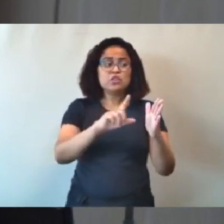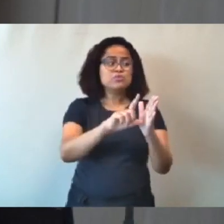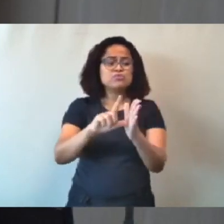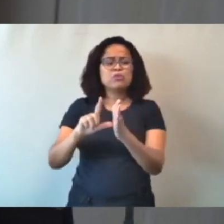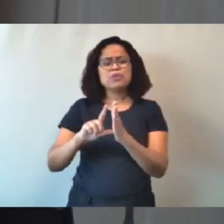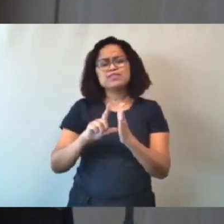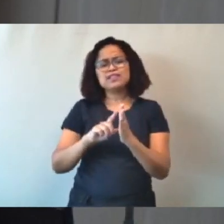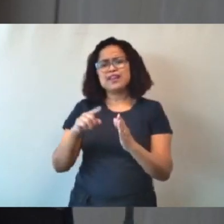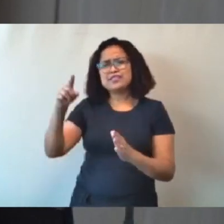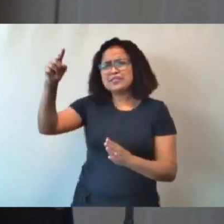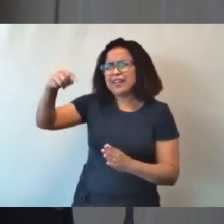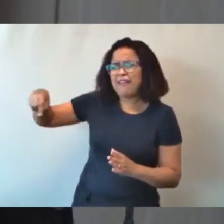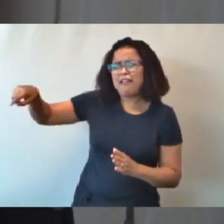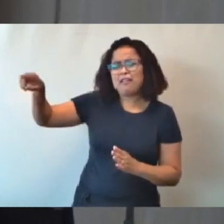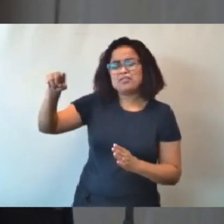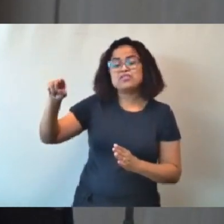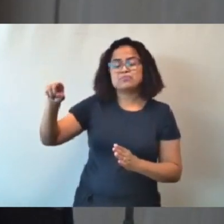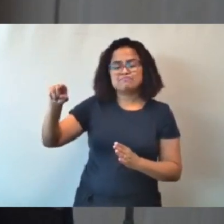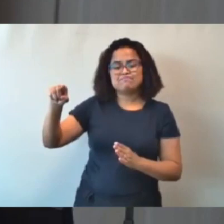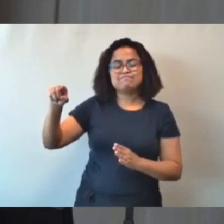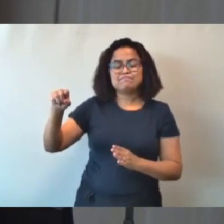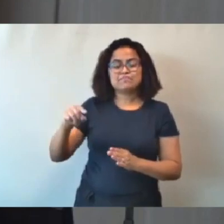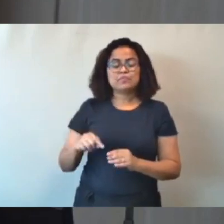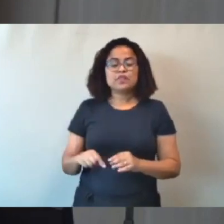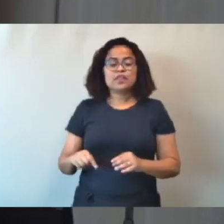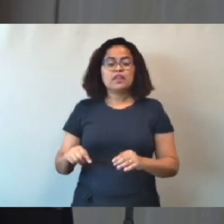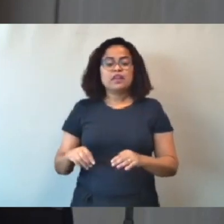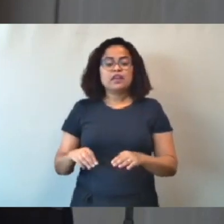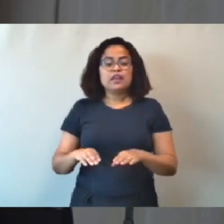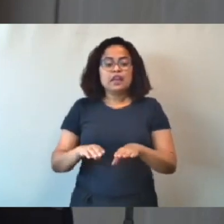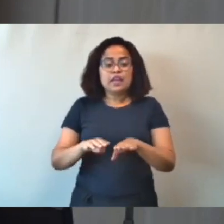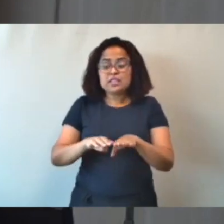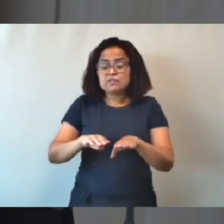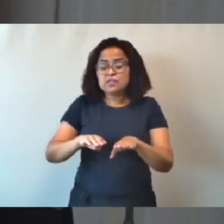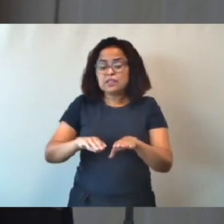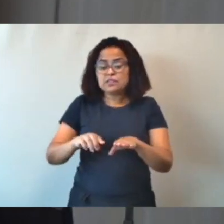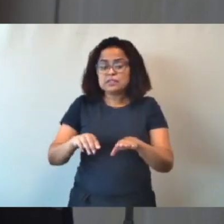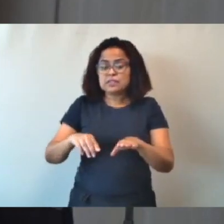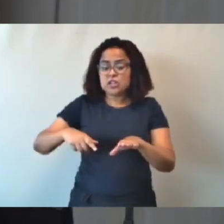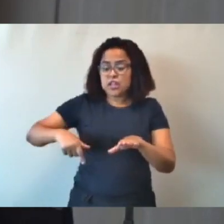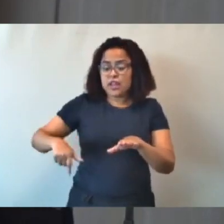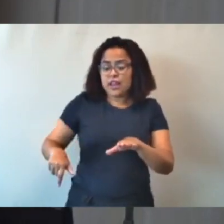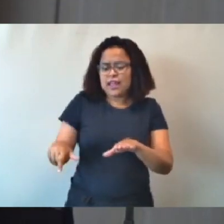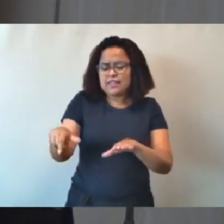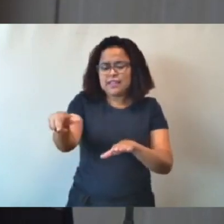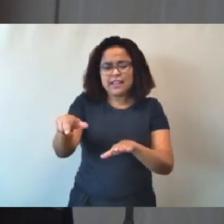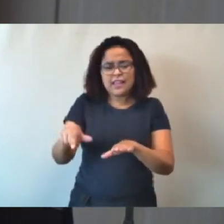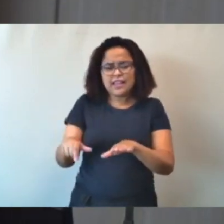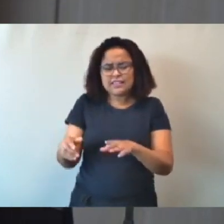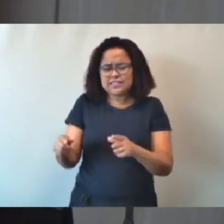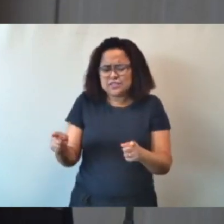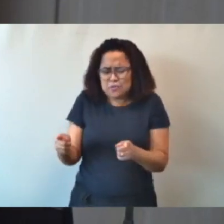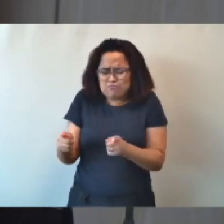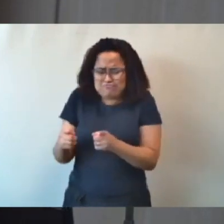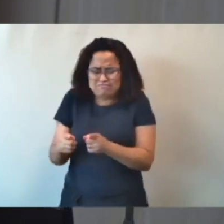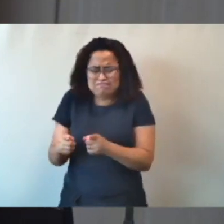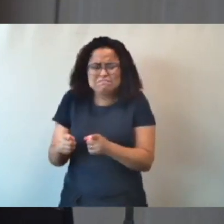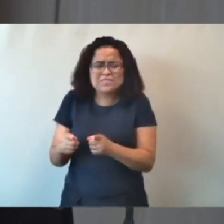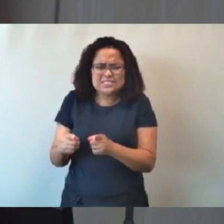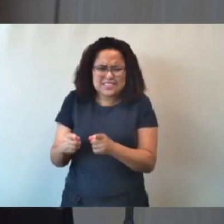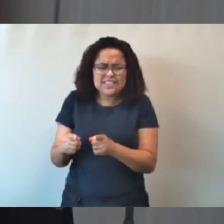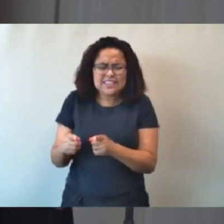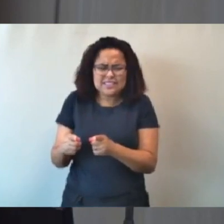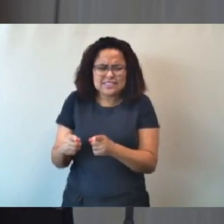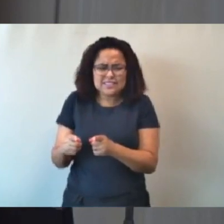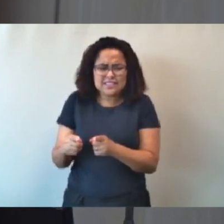Se você vai para as vias laterais, elas são estreitas, enfim. Então, tem que discutir isso na hora certa. Não adianta a prefeitura colocar as coisas